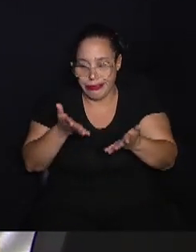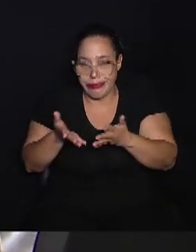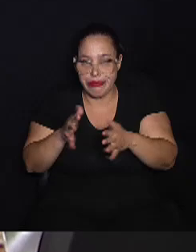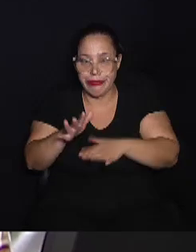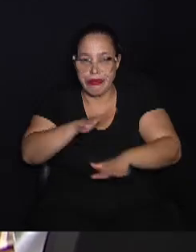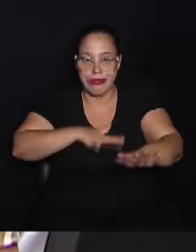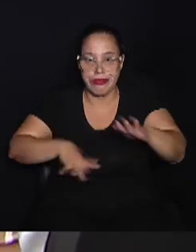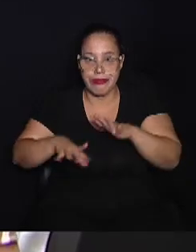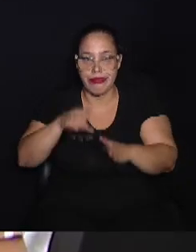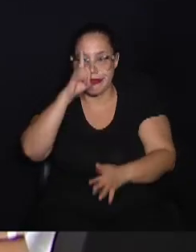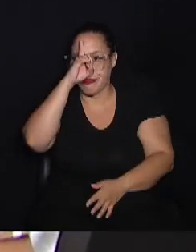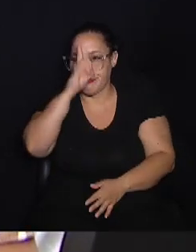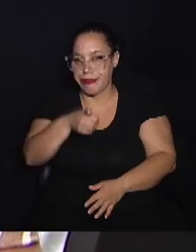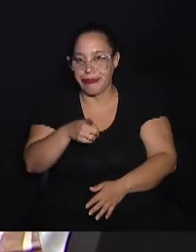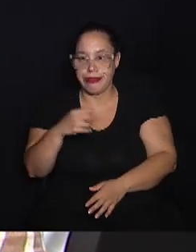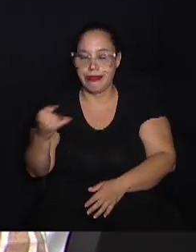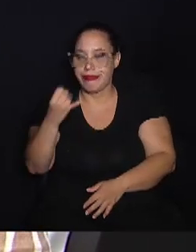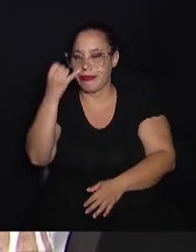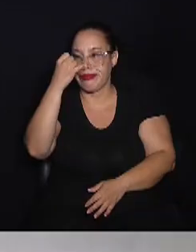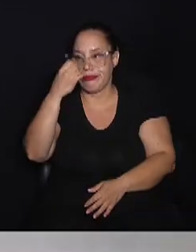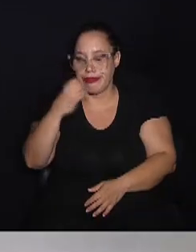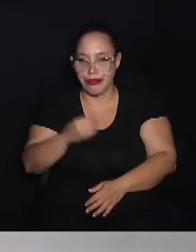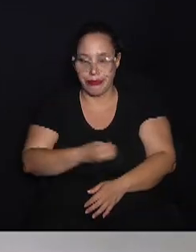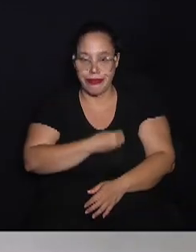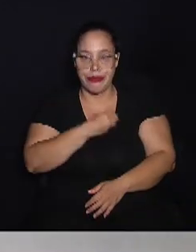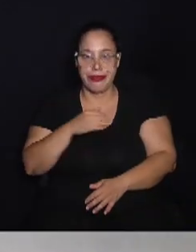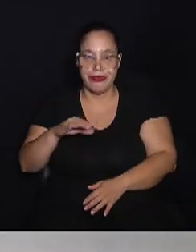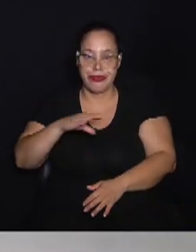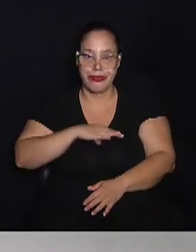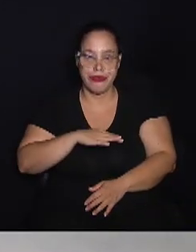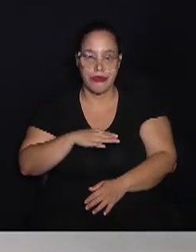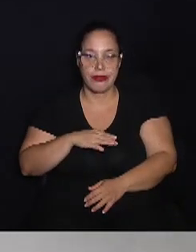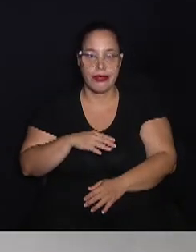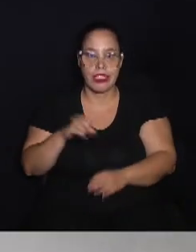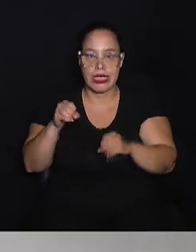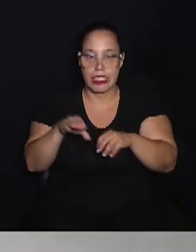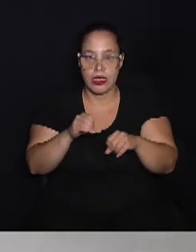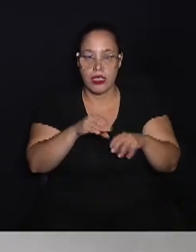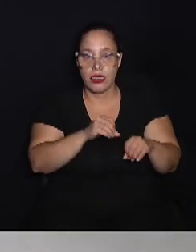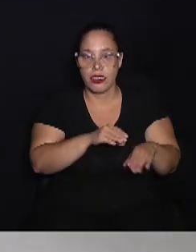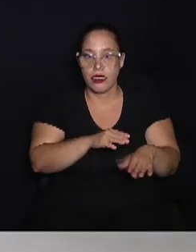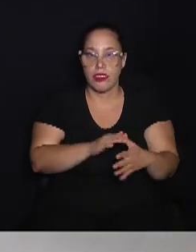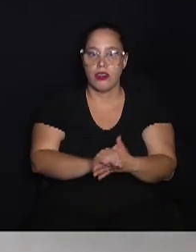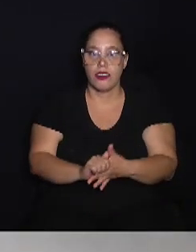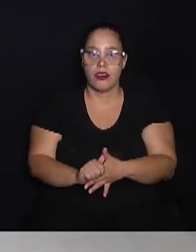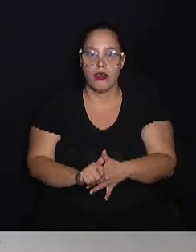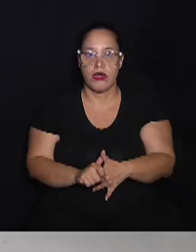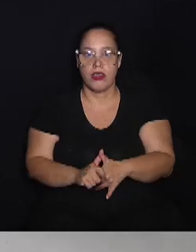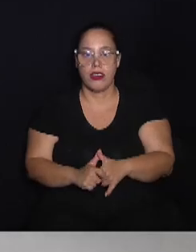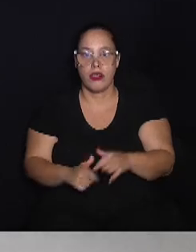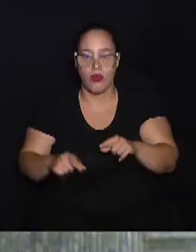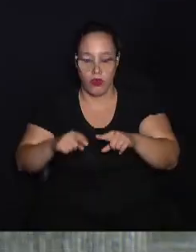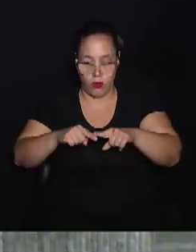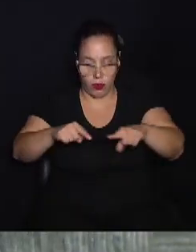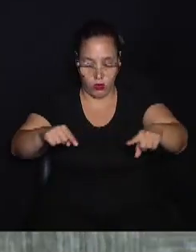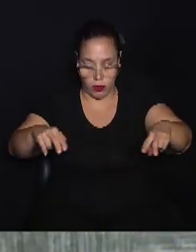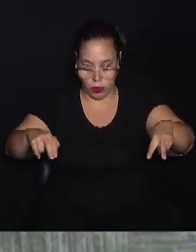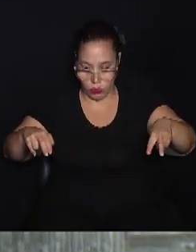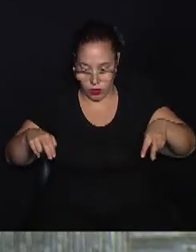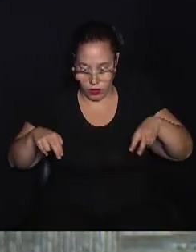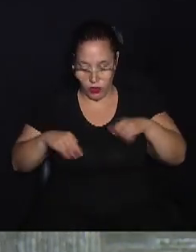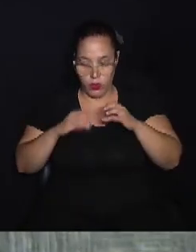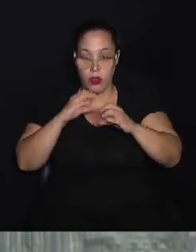espaços de decisão que são tão importantes na vida do município totalmente educativo o programa conta com rodas de conversa